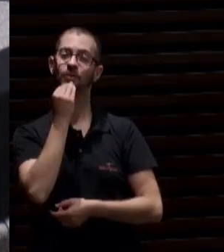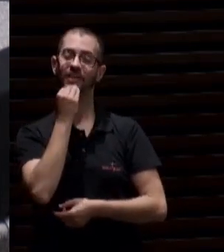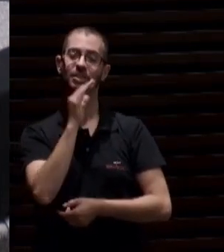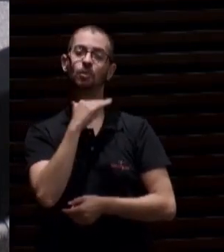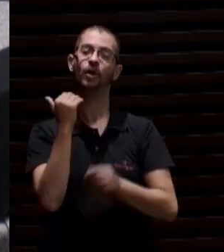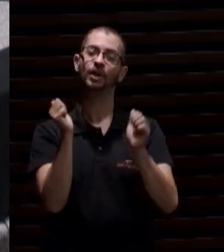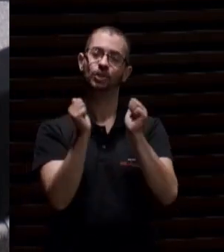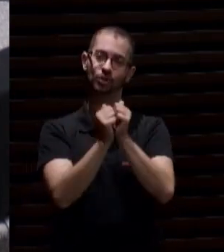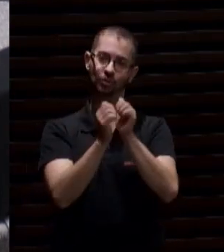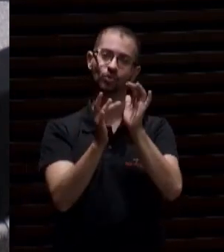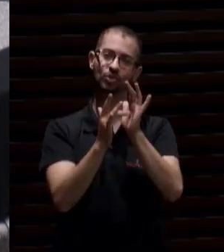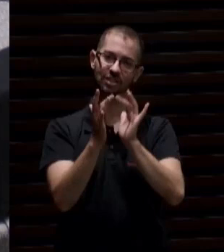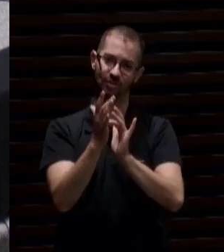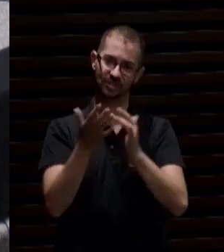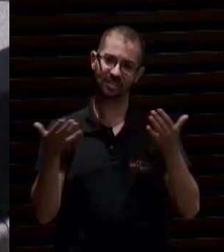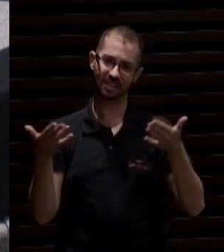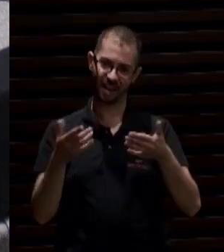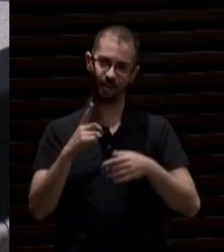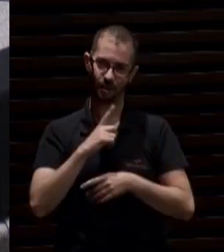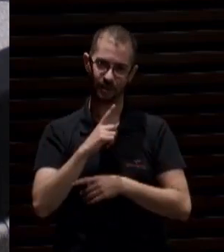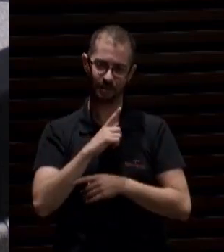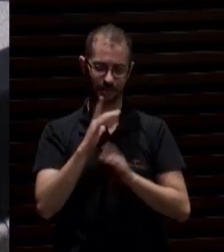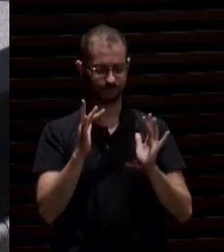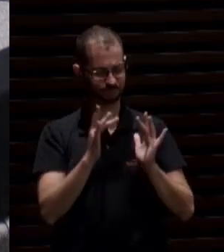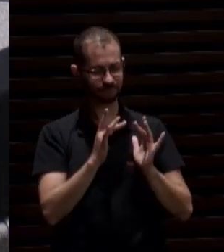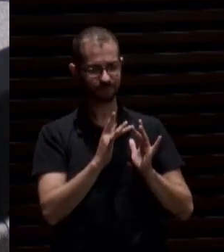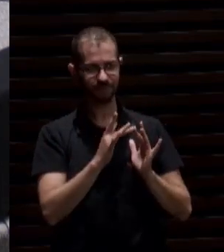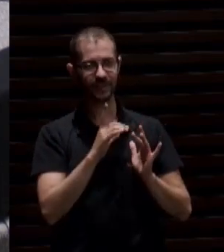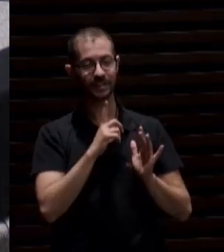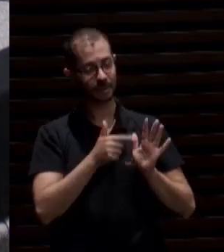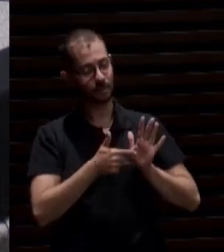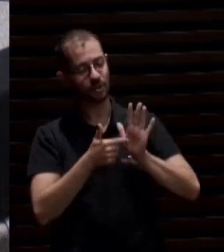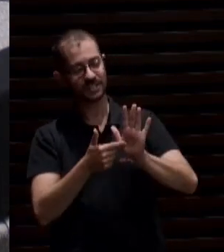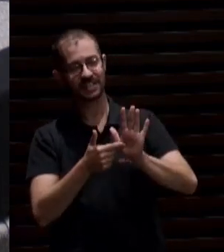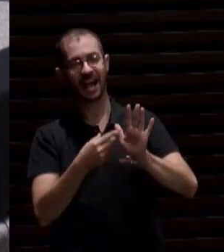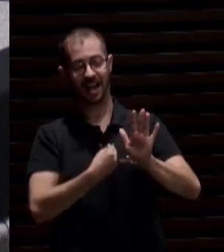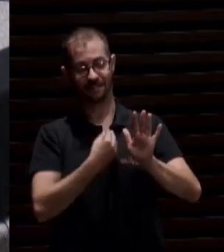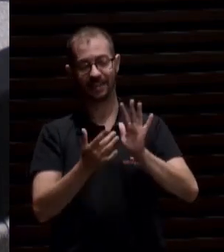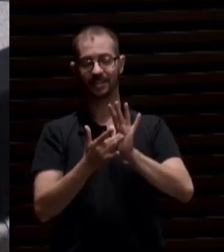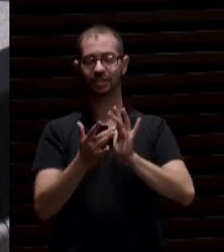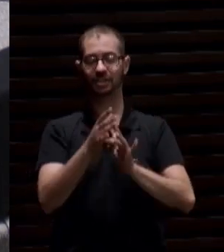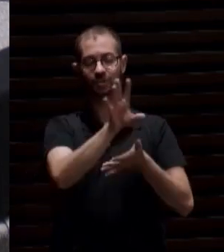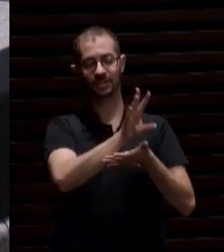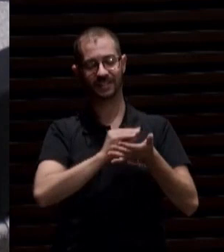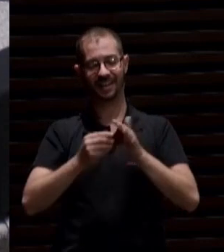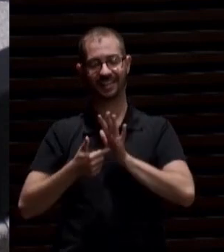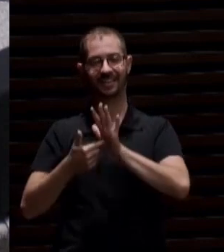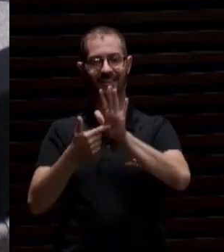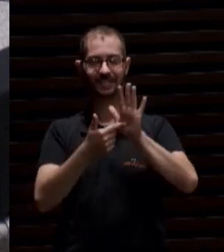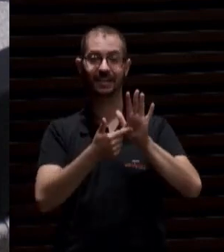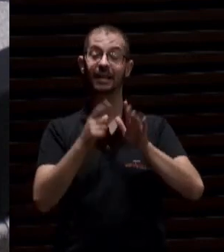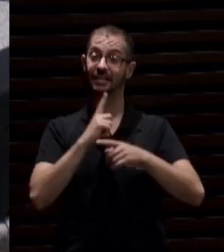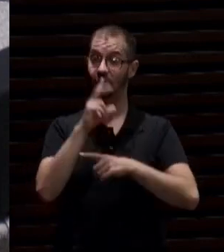e nessa vida, pudemos experimentar a sua vida, que se manifesta através de nós. Meus irmãos, tem uma parábola